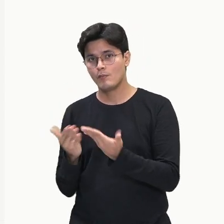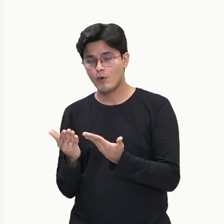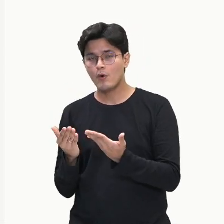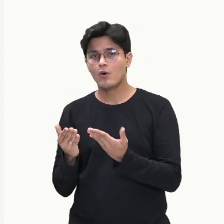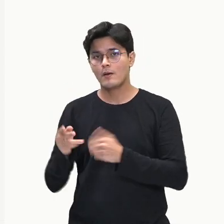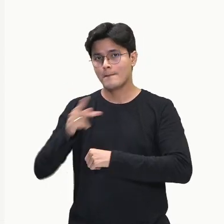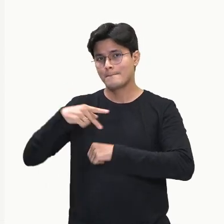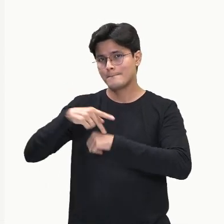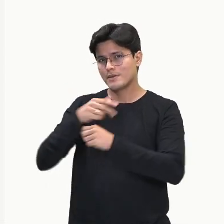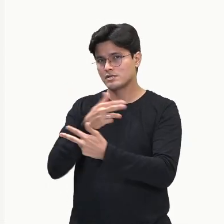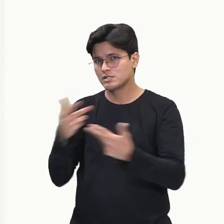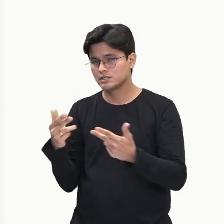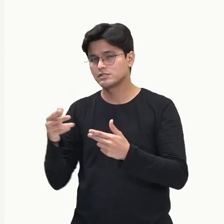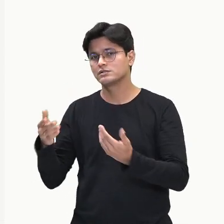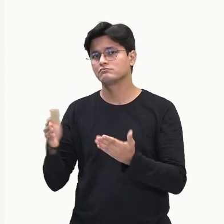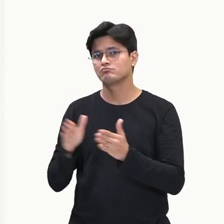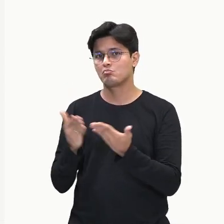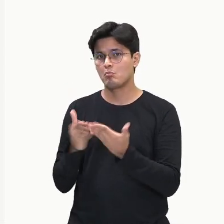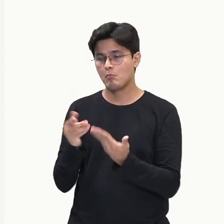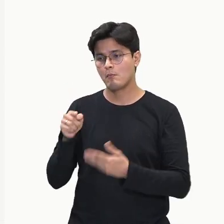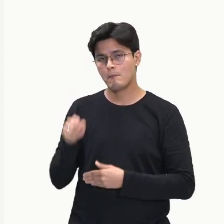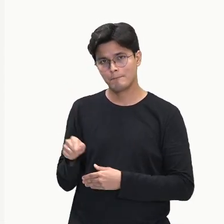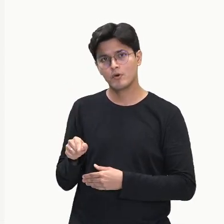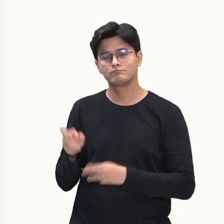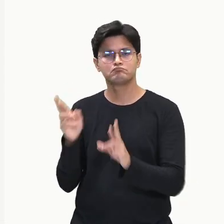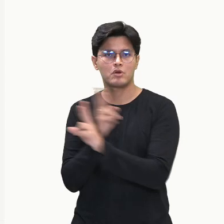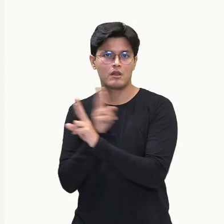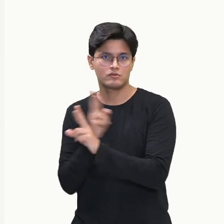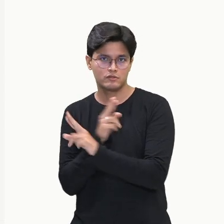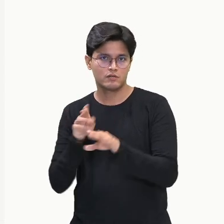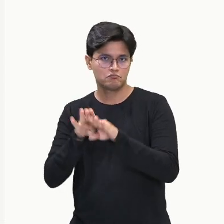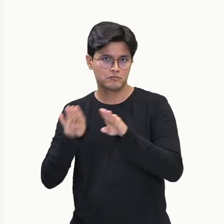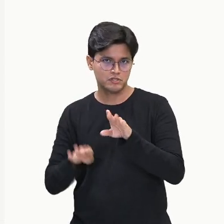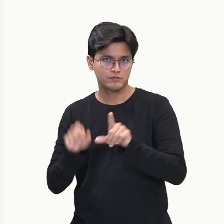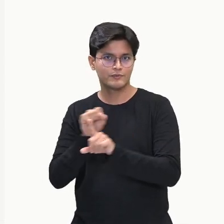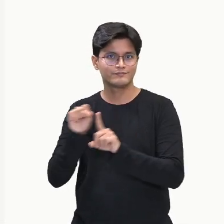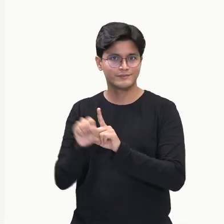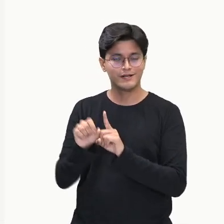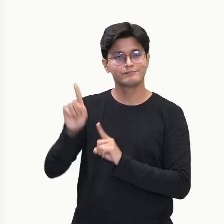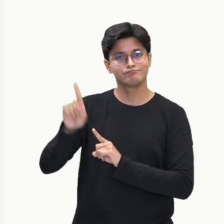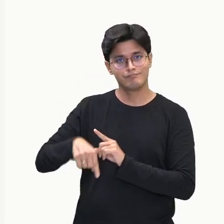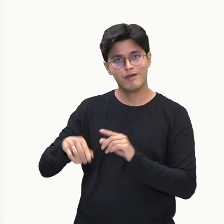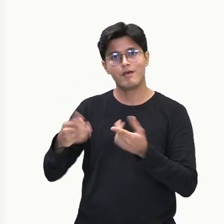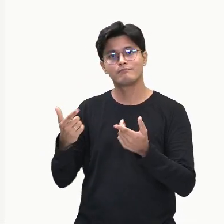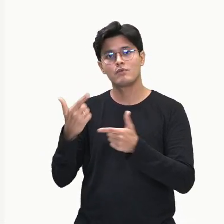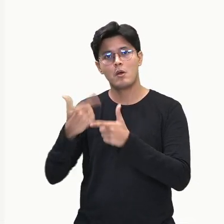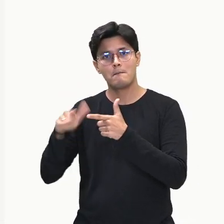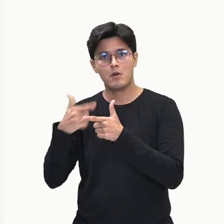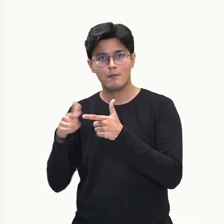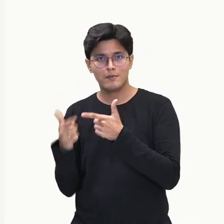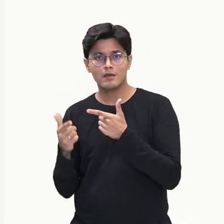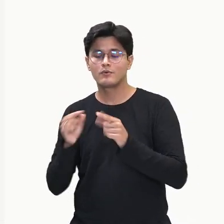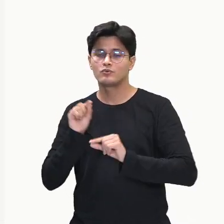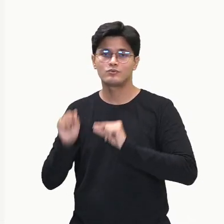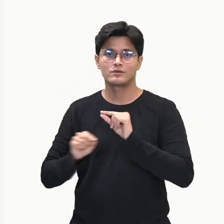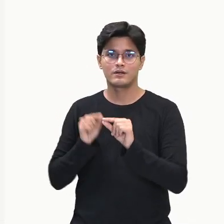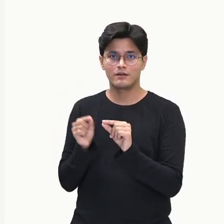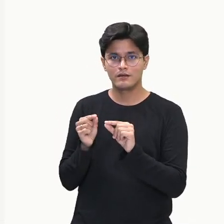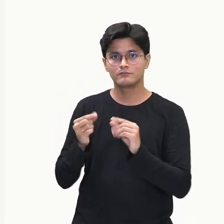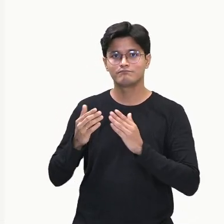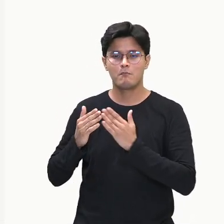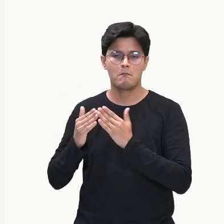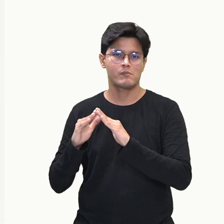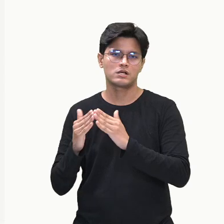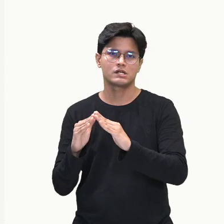só, continuamos a falar da desigualdade, esse é um problema, né? O das moradias precárias é um